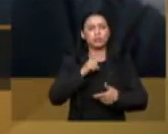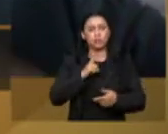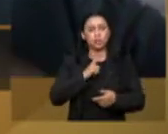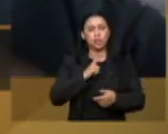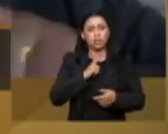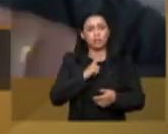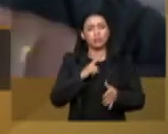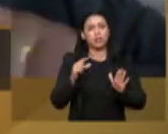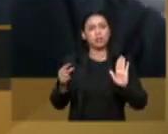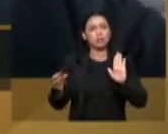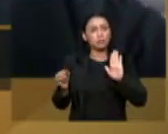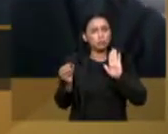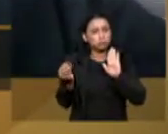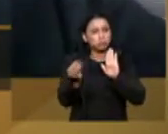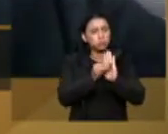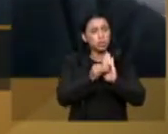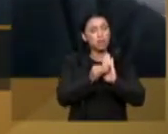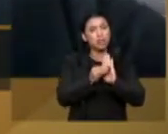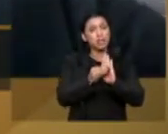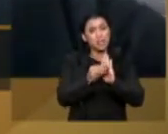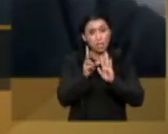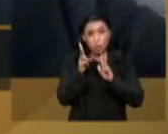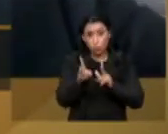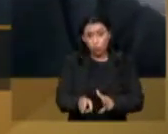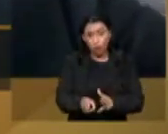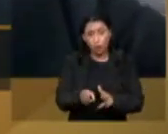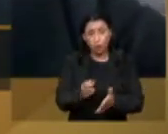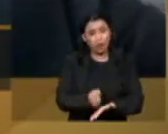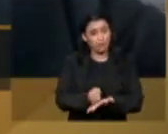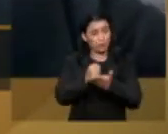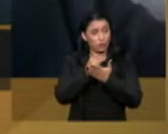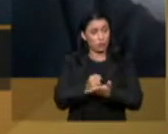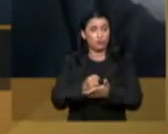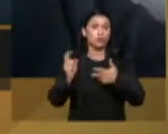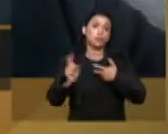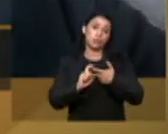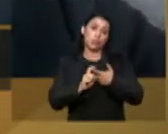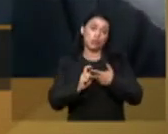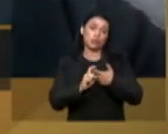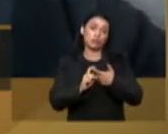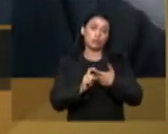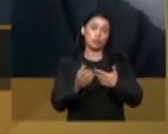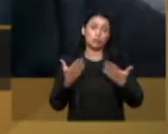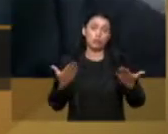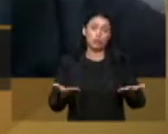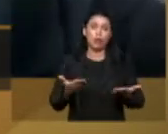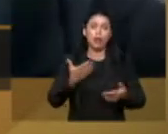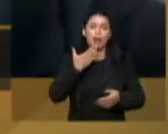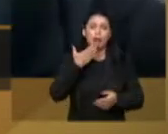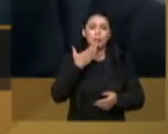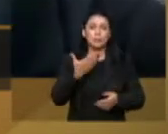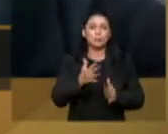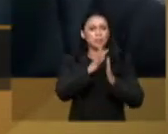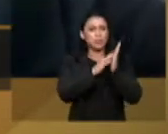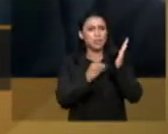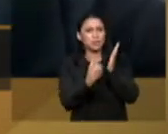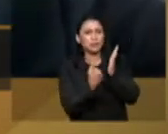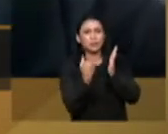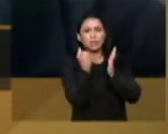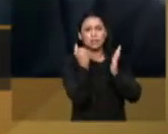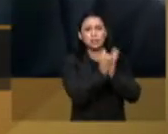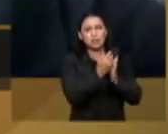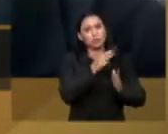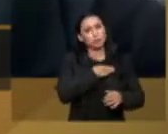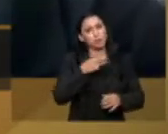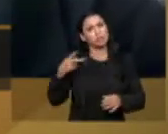cláusula igual em favor do executivo? Parte da sustentação, e essa é a sustentação da petição inicial do Ministério Público Federal nesta causa,